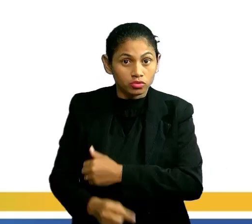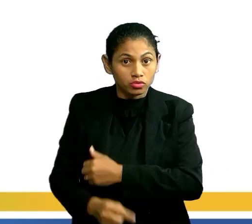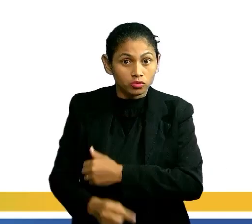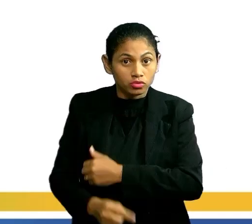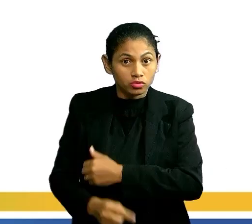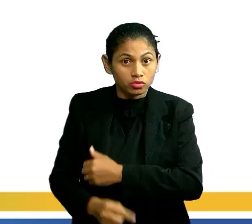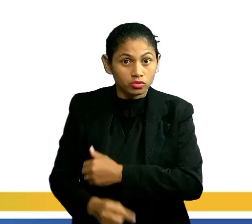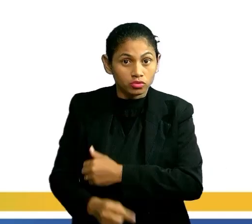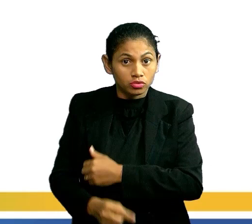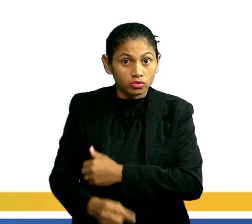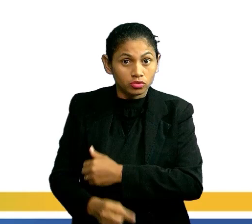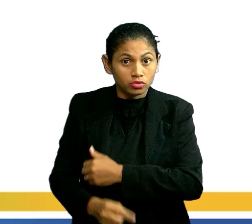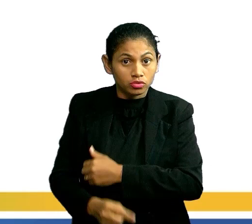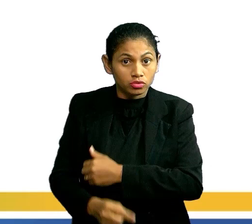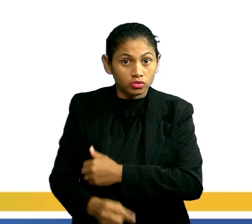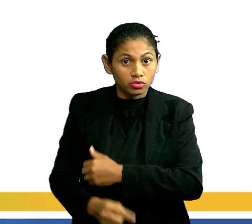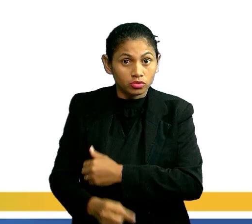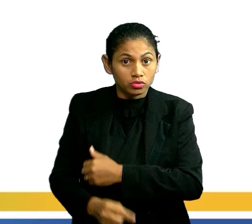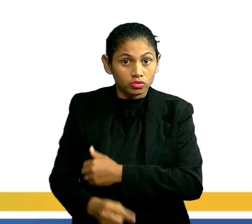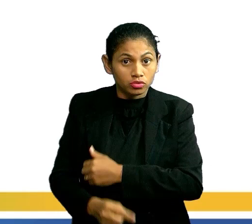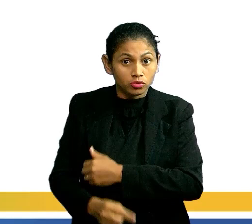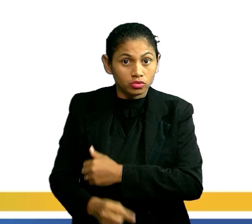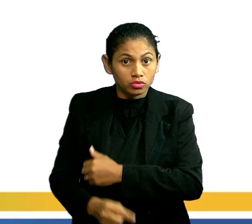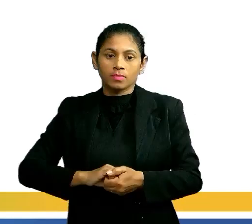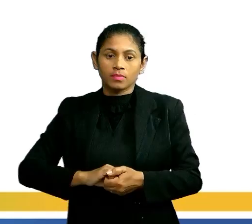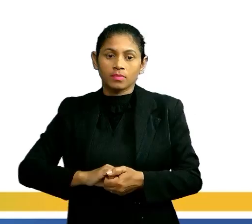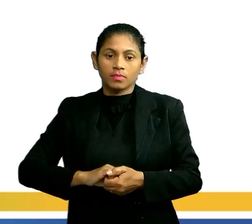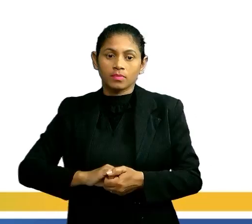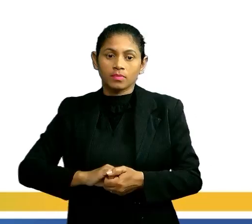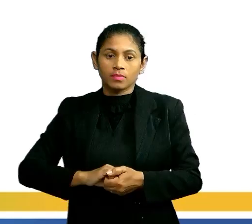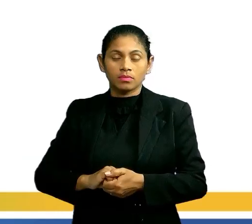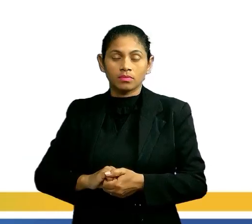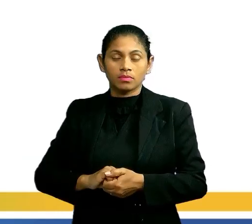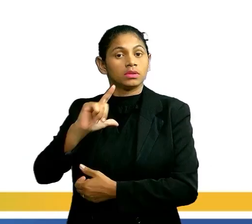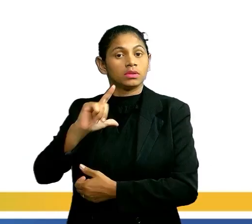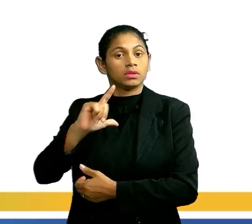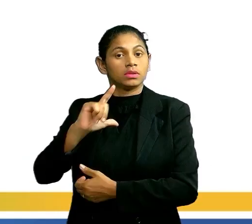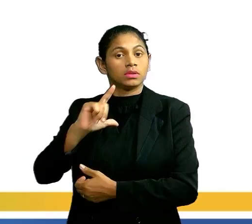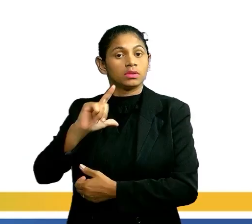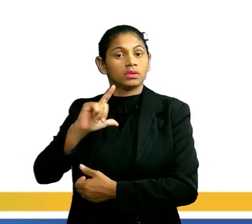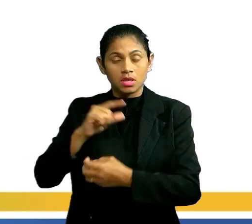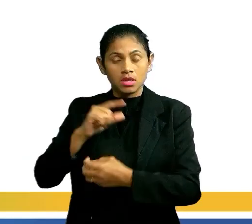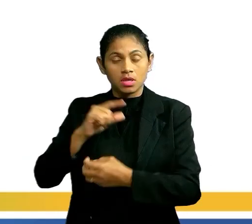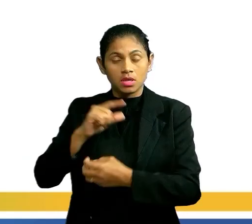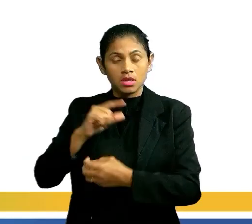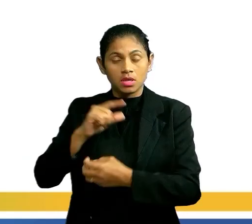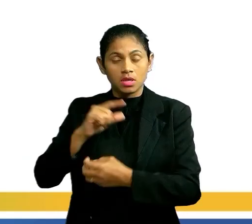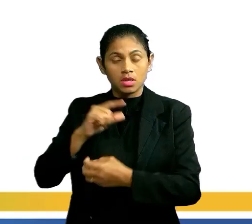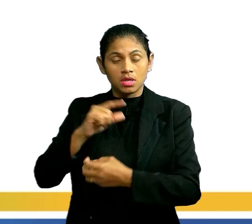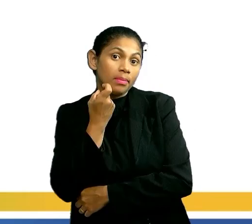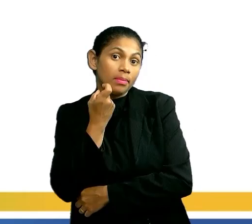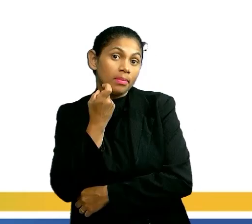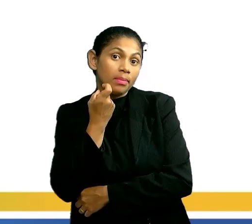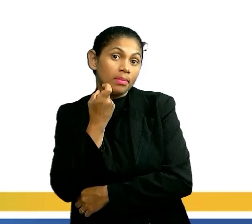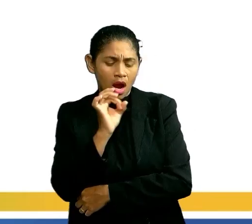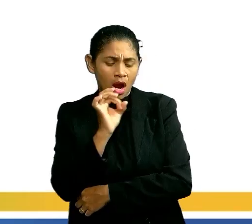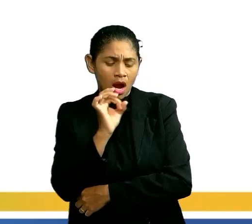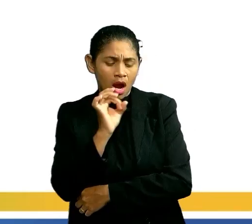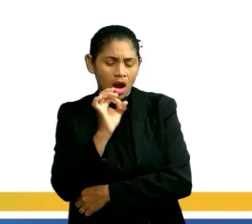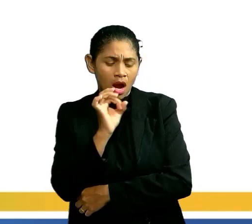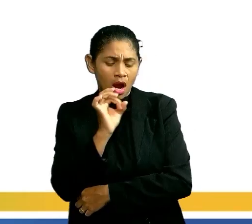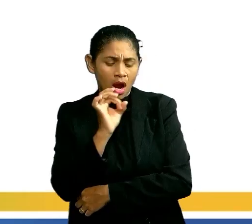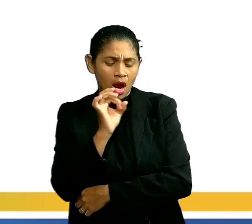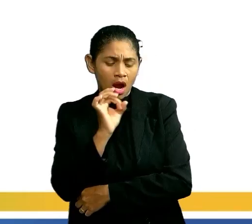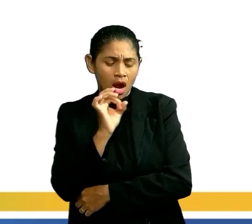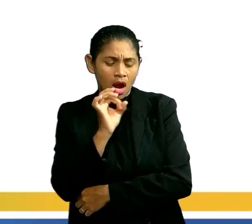ser dimensionado de forma a comportar 5 peixes para cada metro cúbico de água. Como é que é isso,